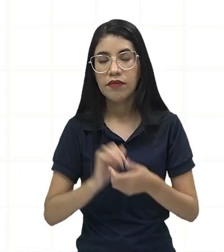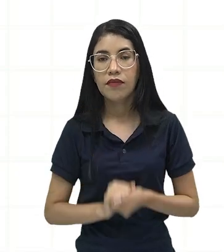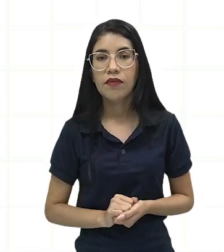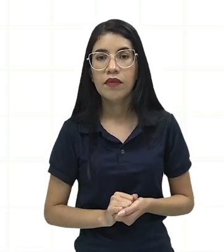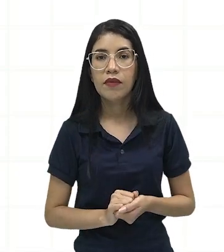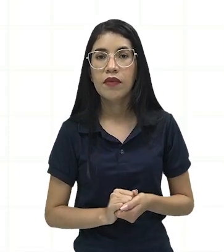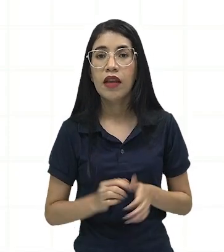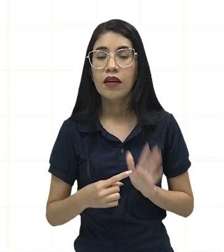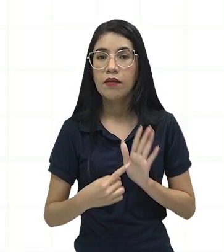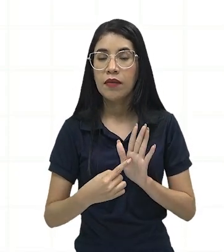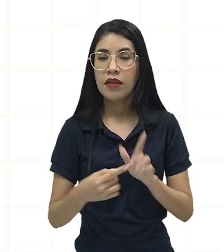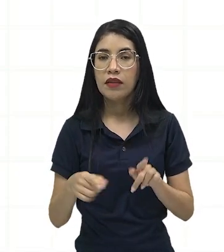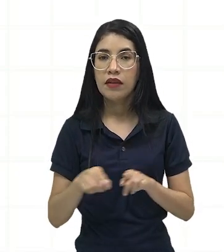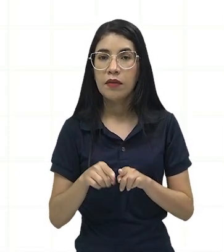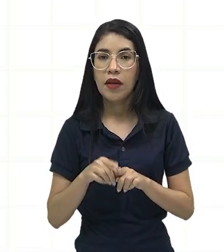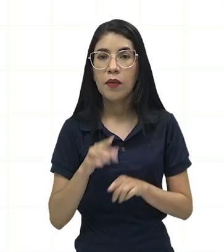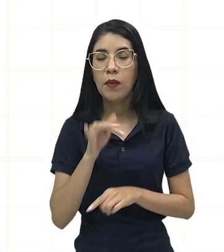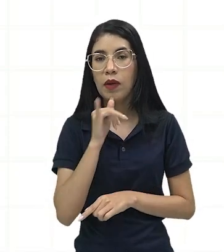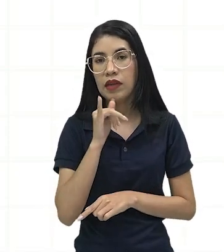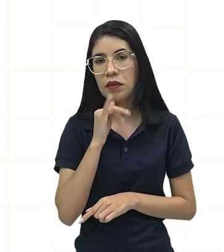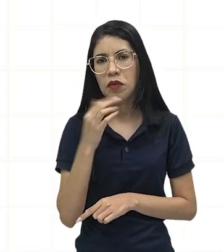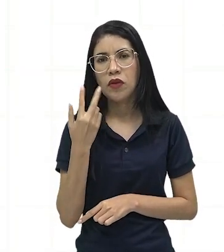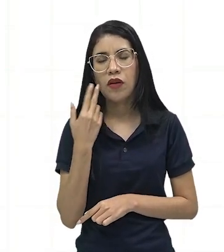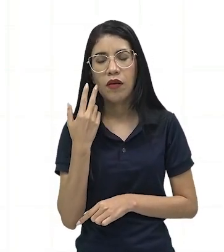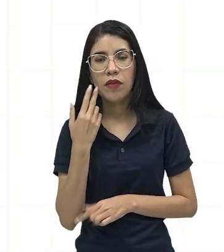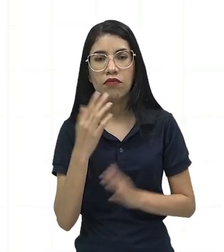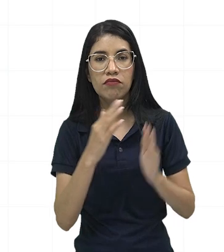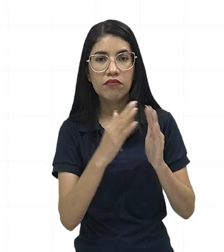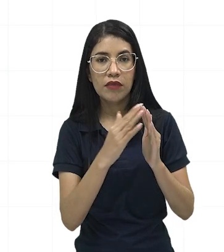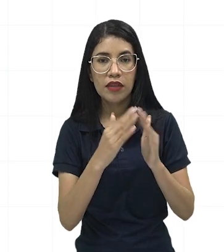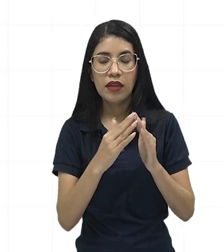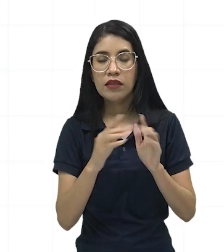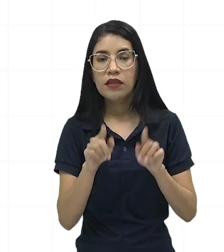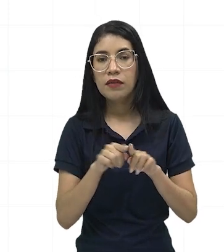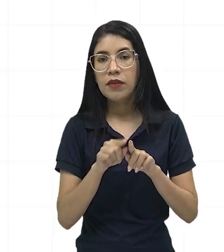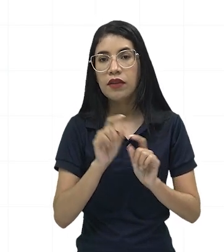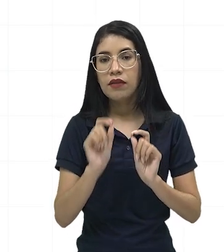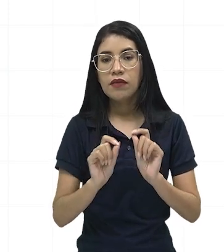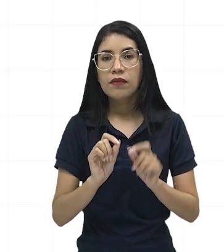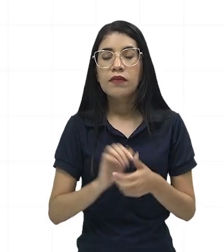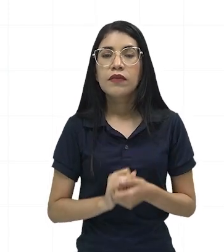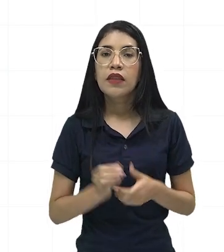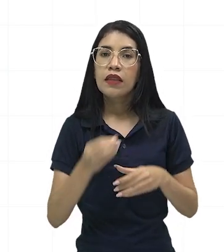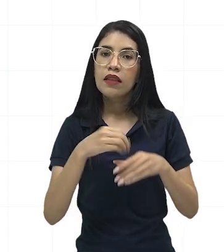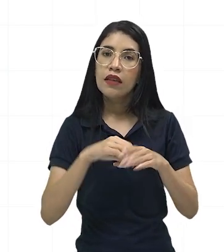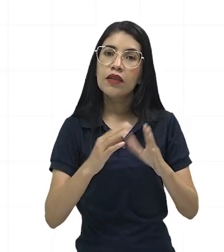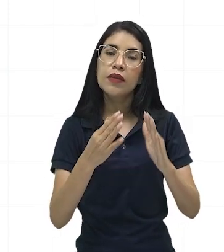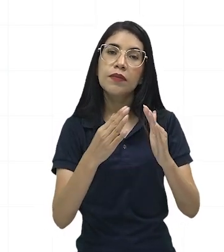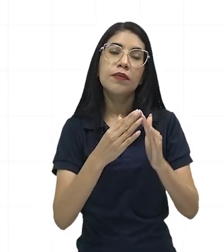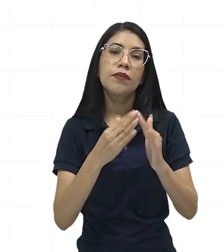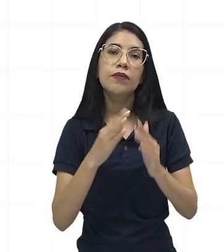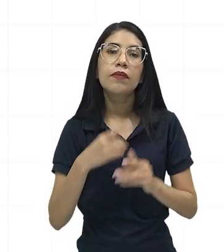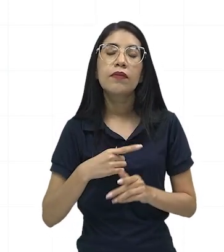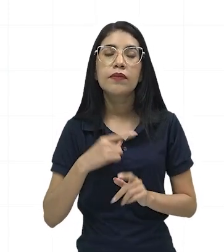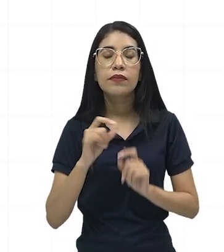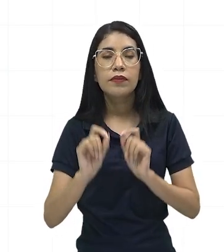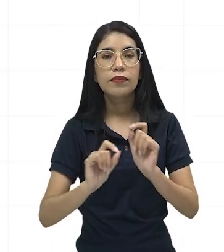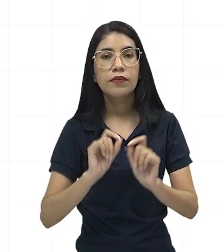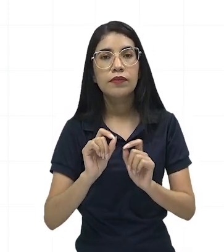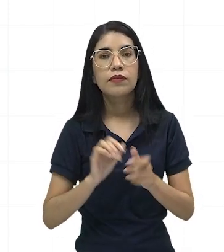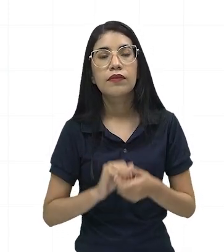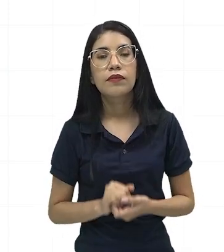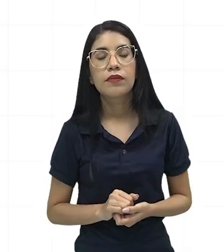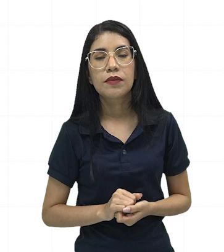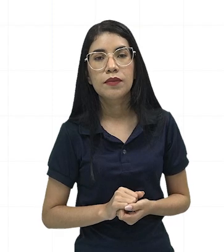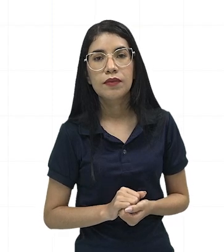exemplo bastante comum, né, das nossas residências, tá? Dentro das nossas residências, por exemplo,